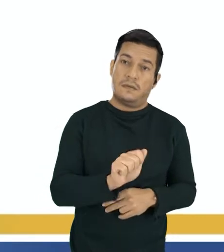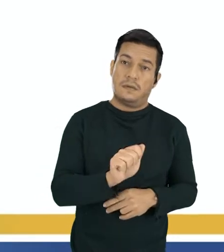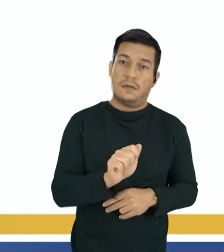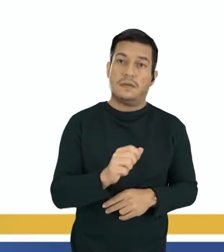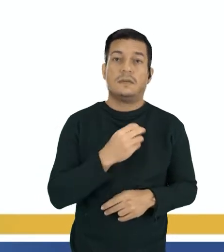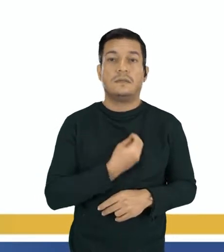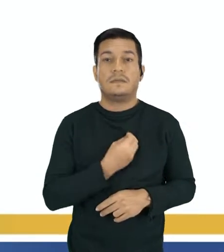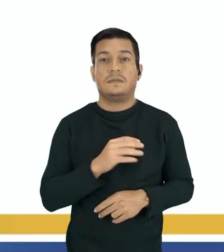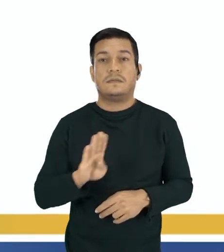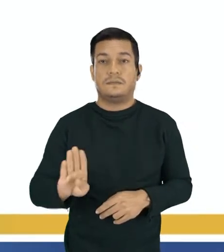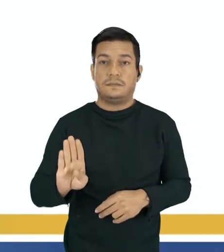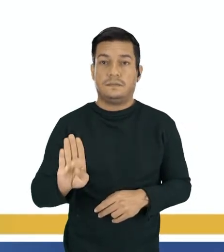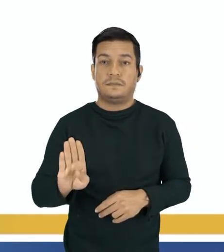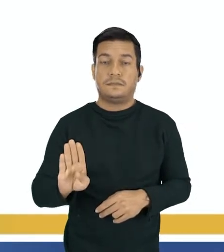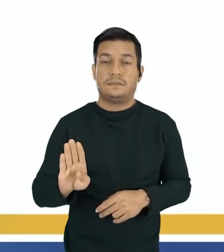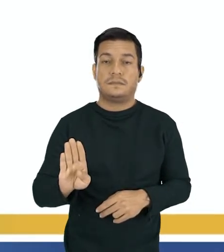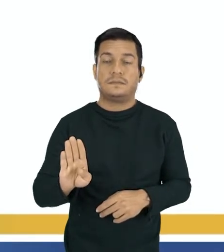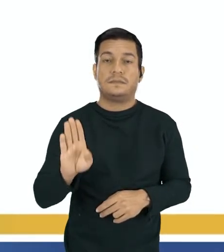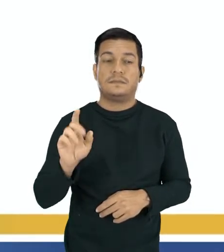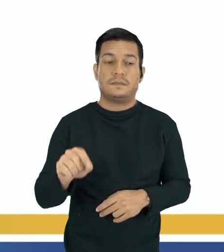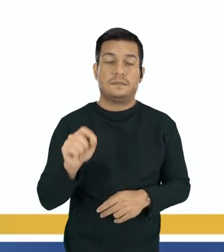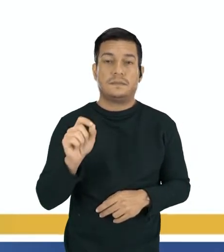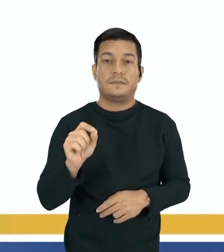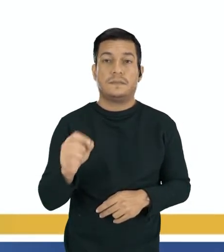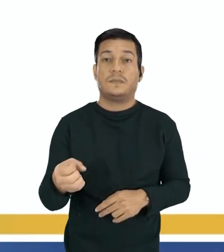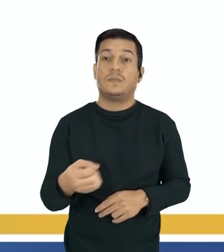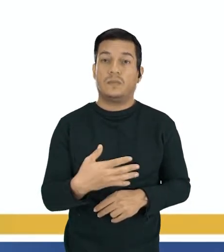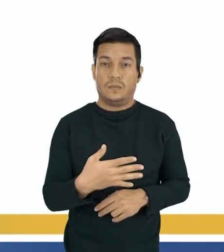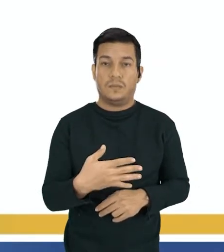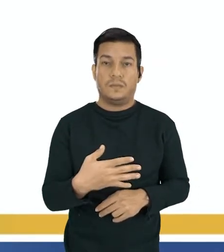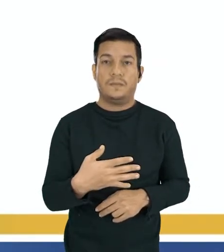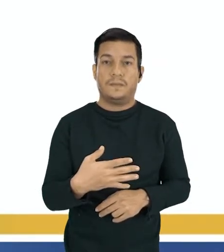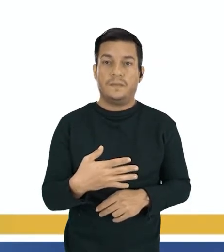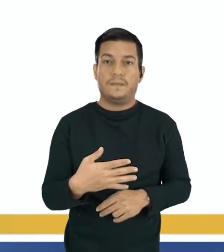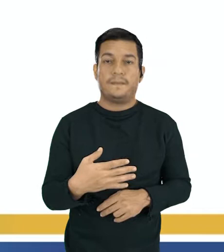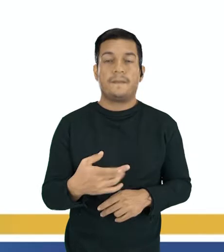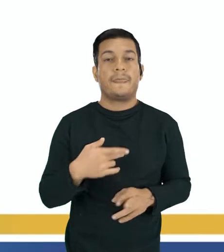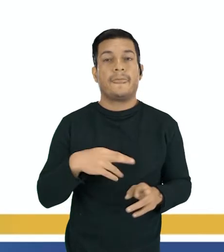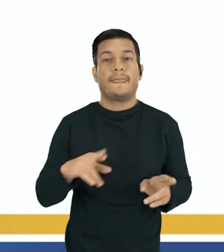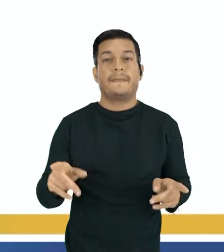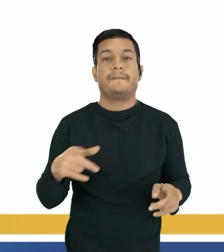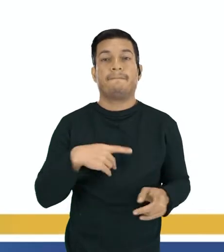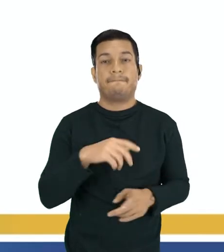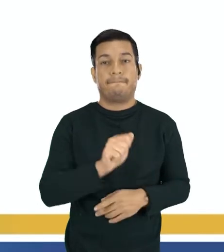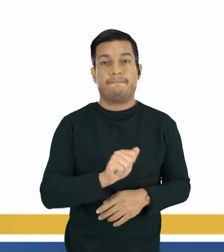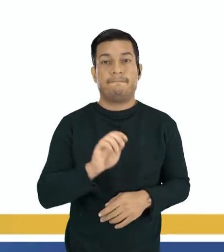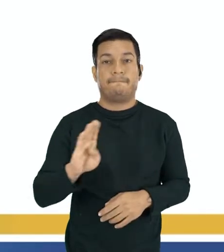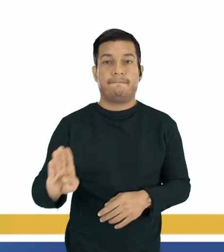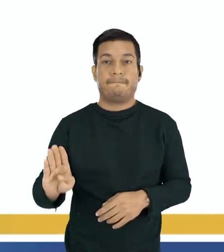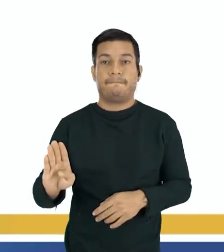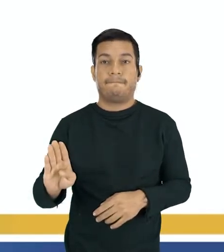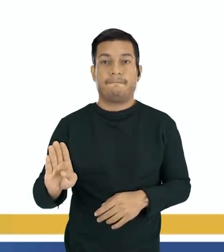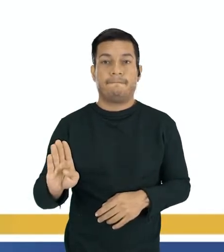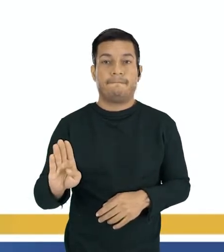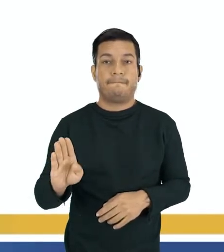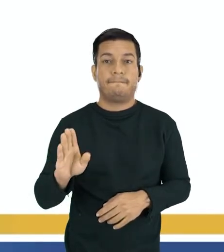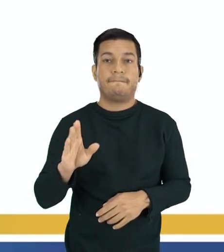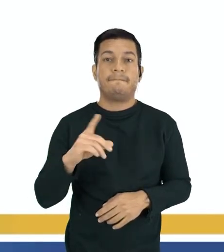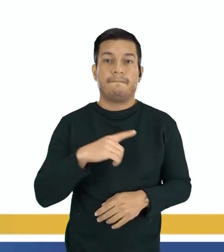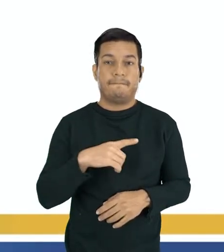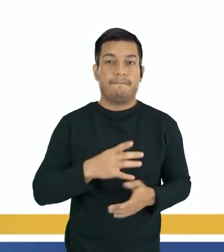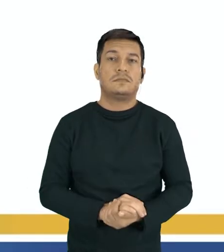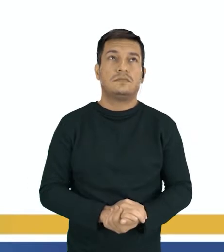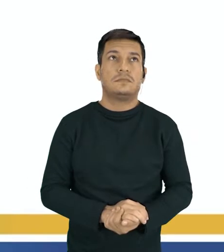e do ser vivo B. Ele é um indivíduo novo, totalmente diferente do A e B que deram origem a